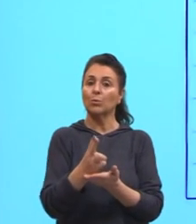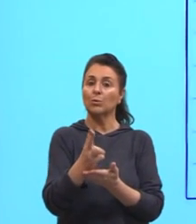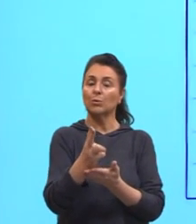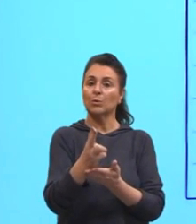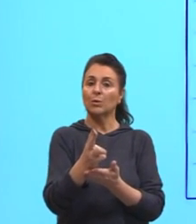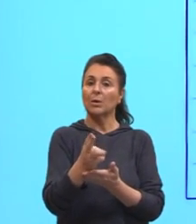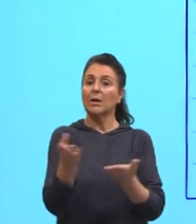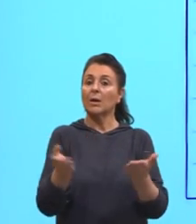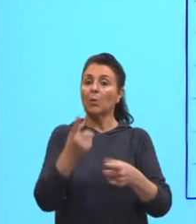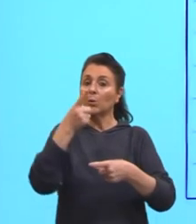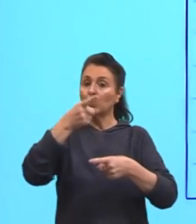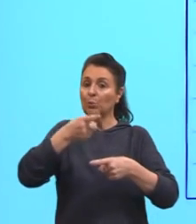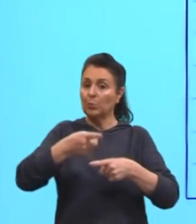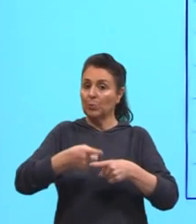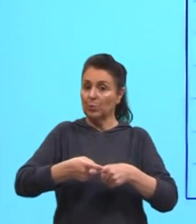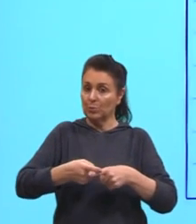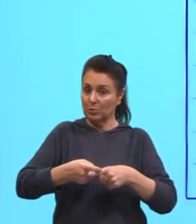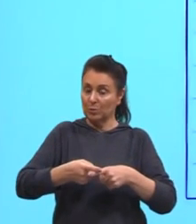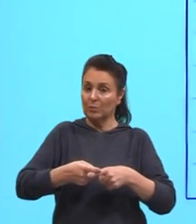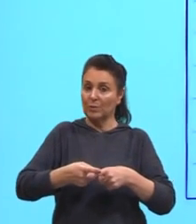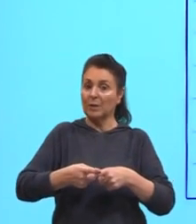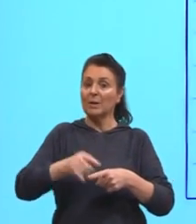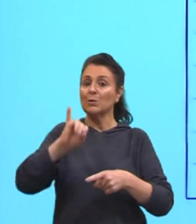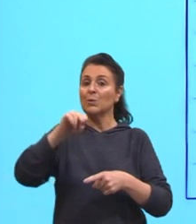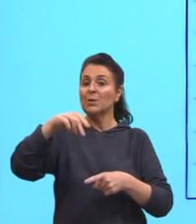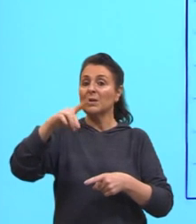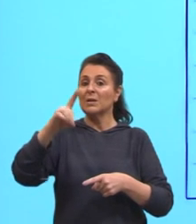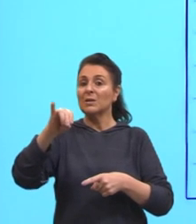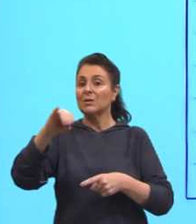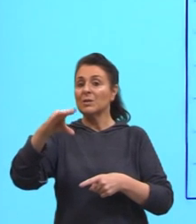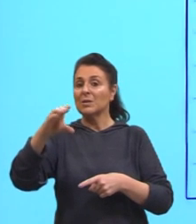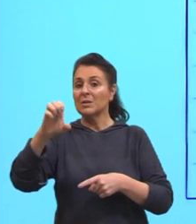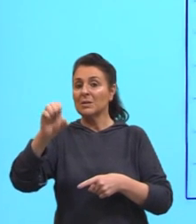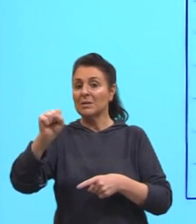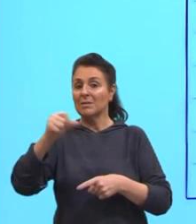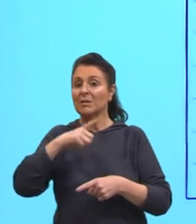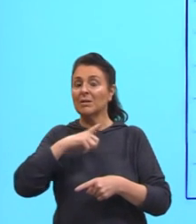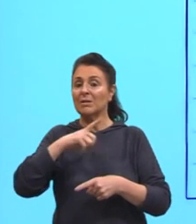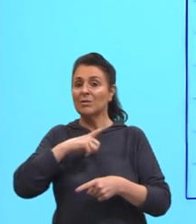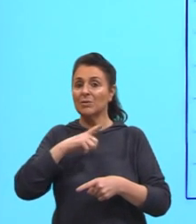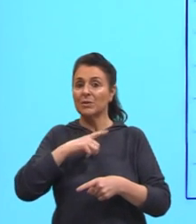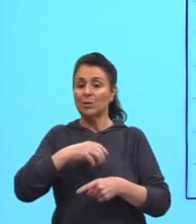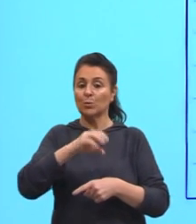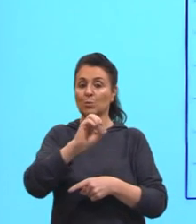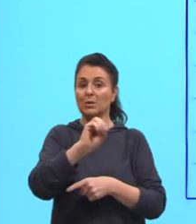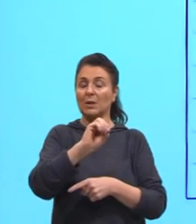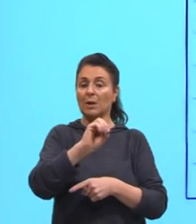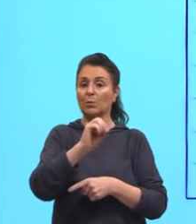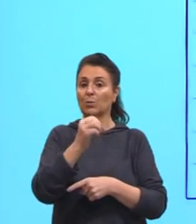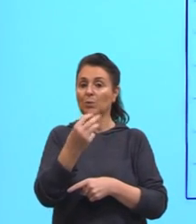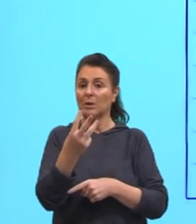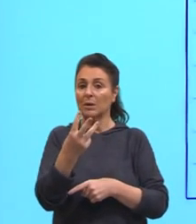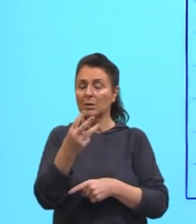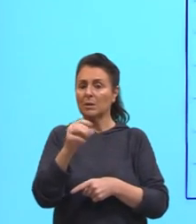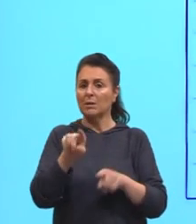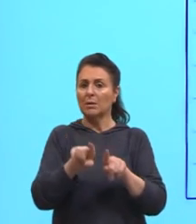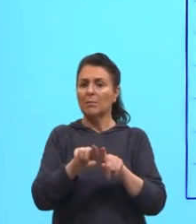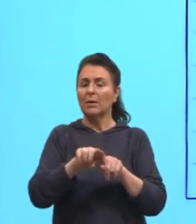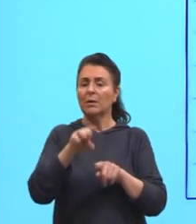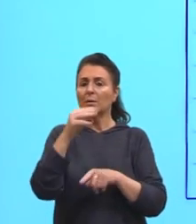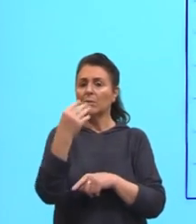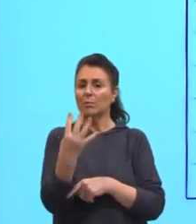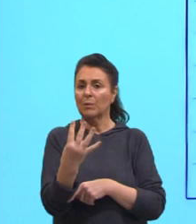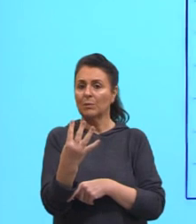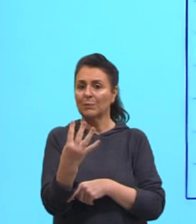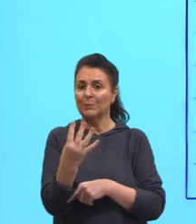agora nós vamos multiplicar os índices que nós tínhamos os índios fizeram três e quatro